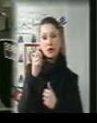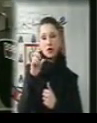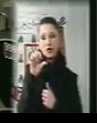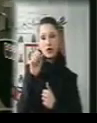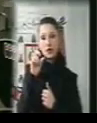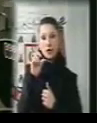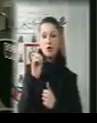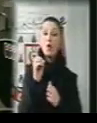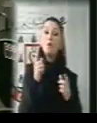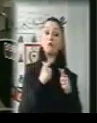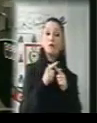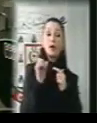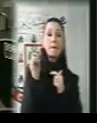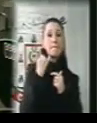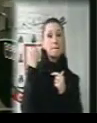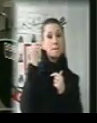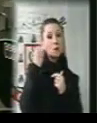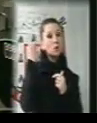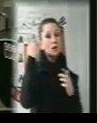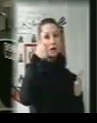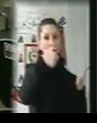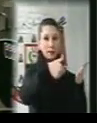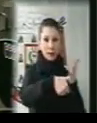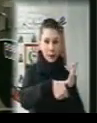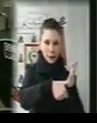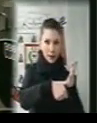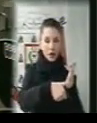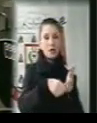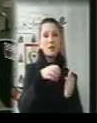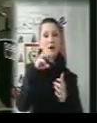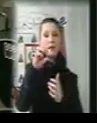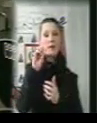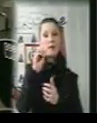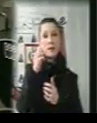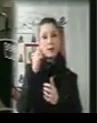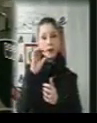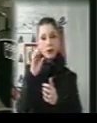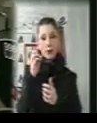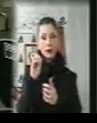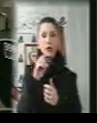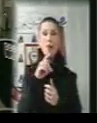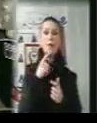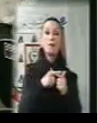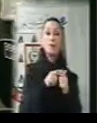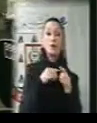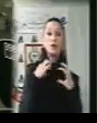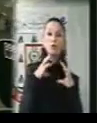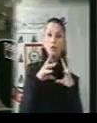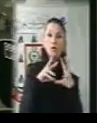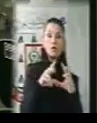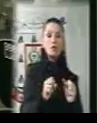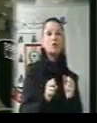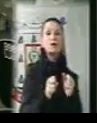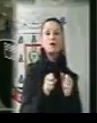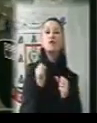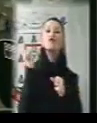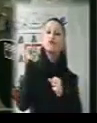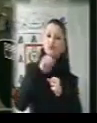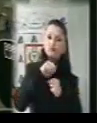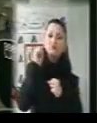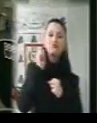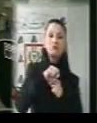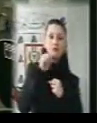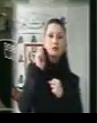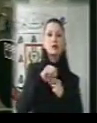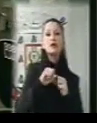vital importância a aprovação dessa moção, porque estaremos todos, né, dizendo sim